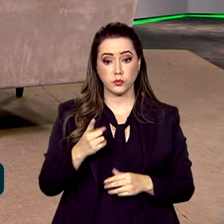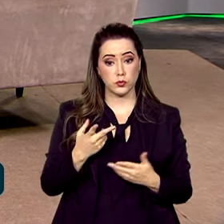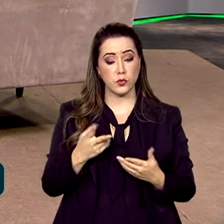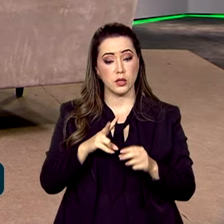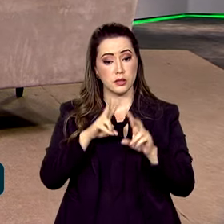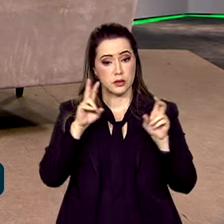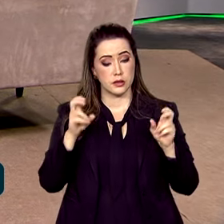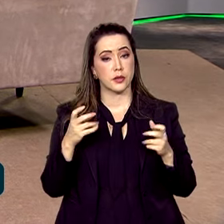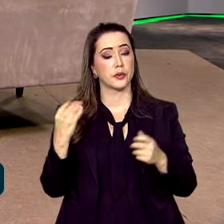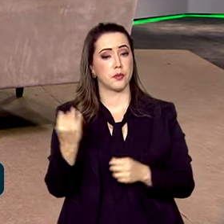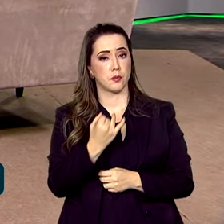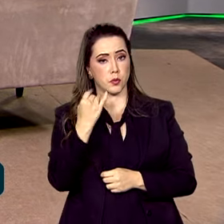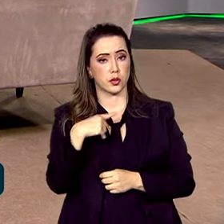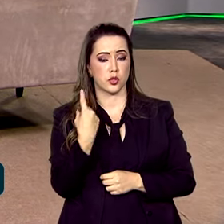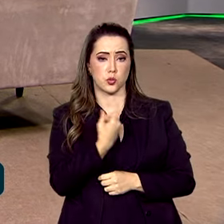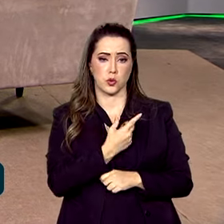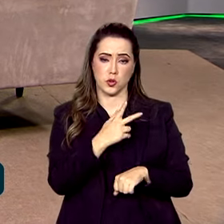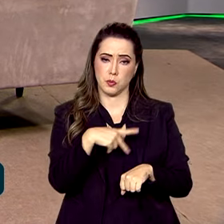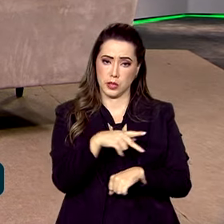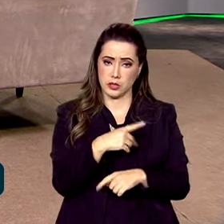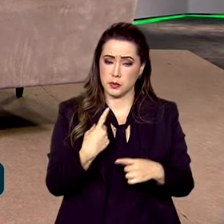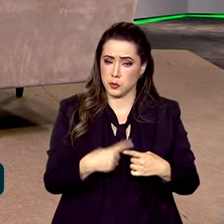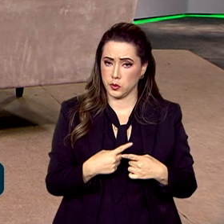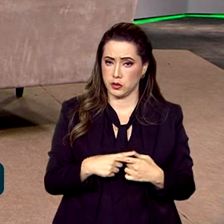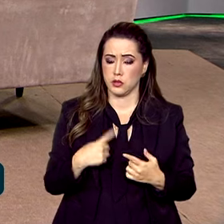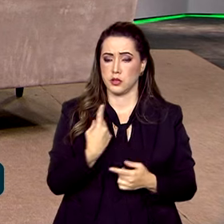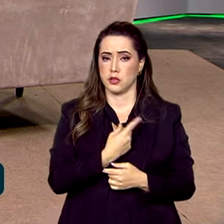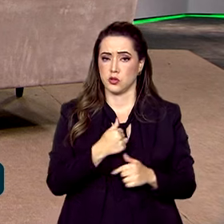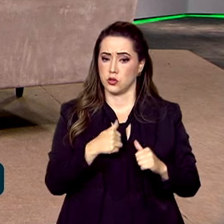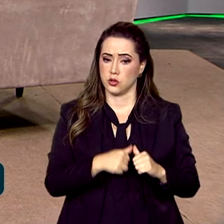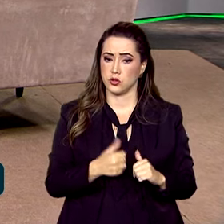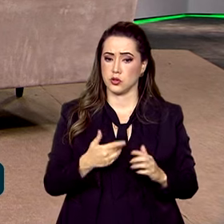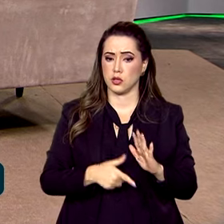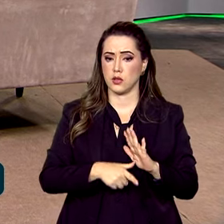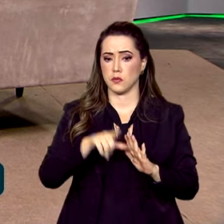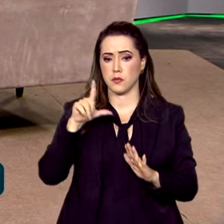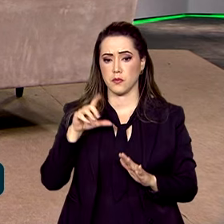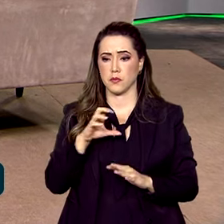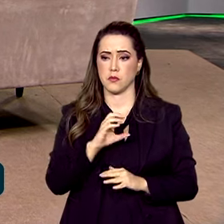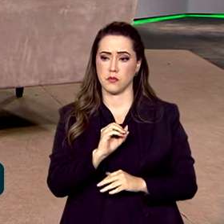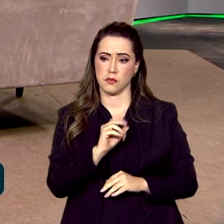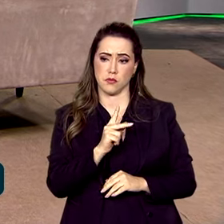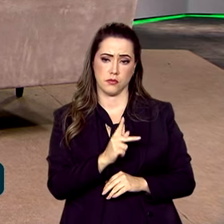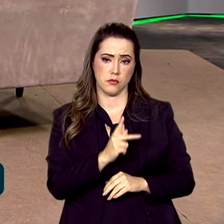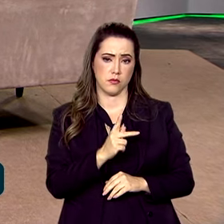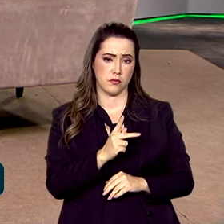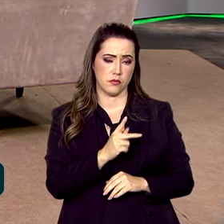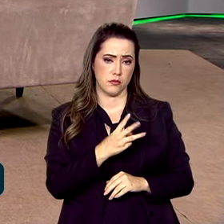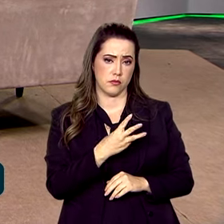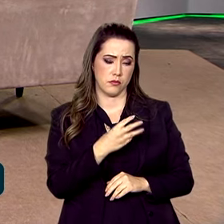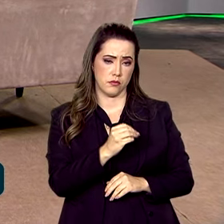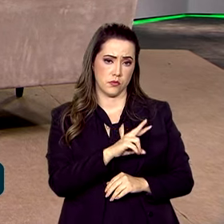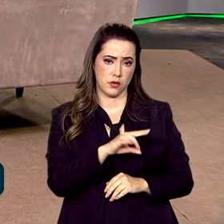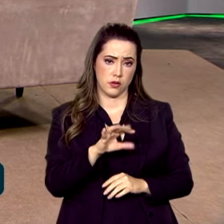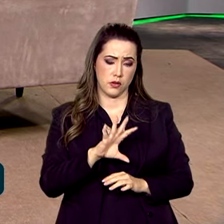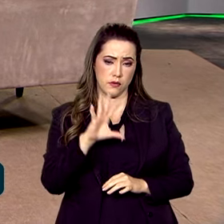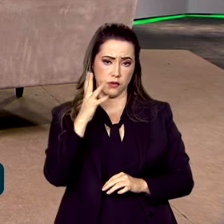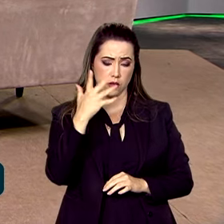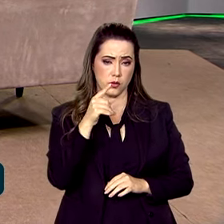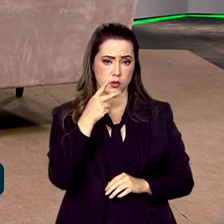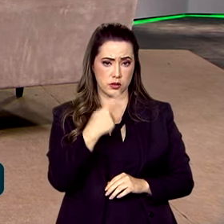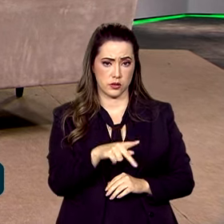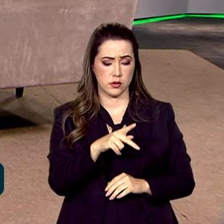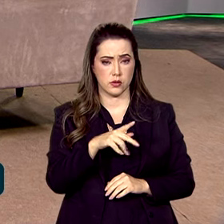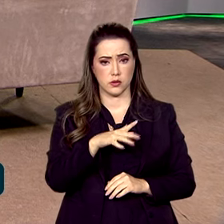muito caro, inclusive, ao Brasil, né? Nós estamos às vésperas da COP30, que vai acontecer, né,